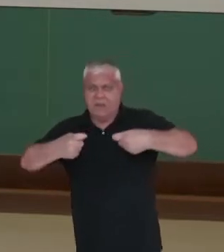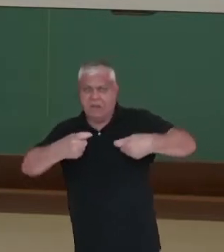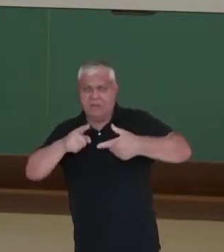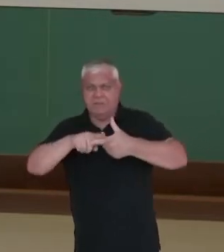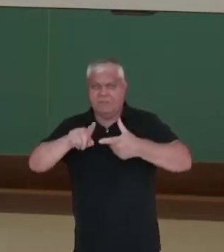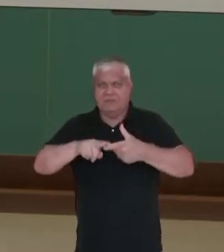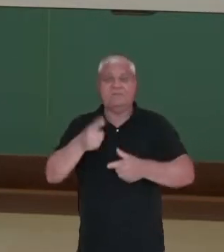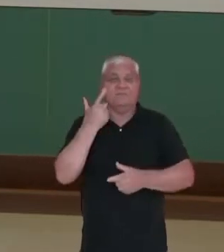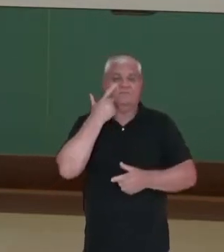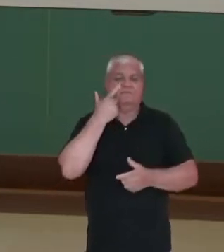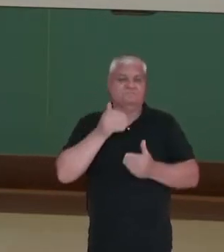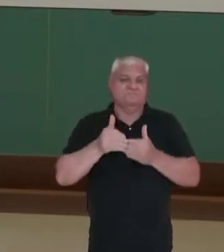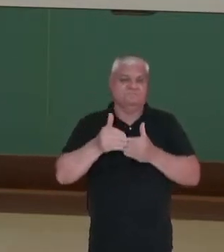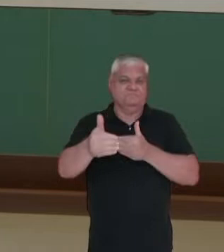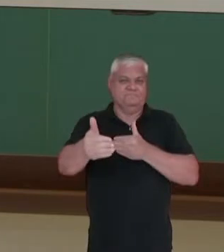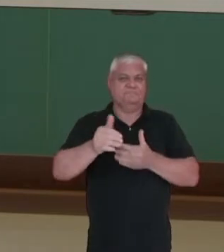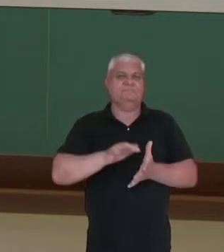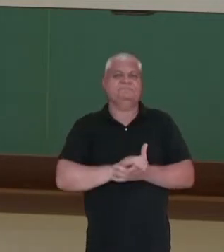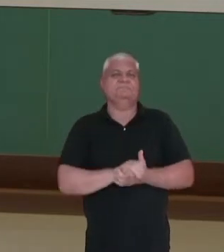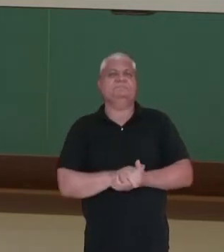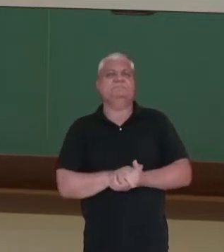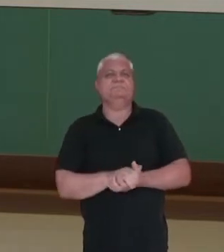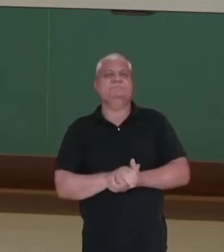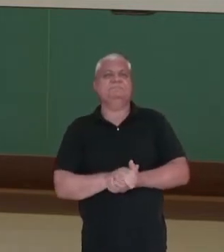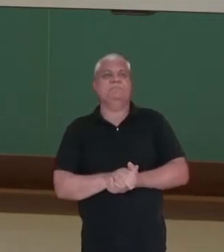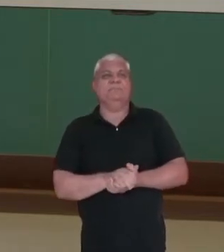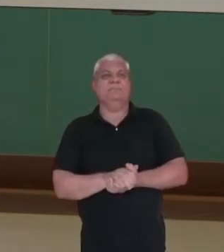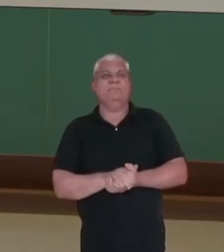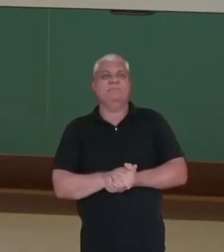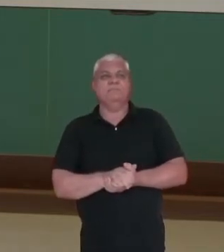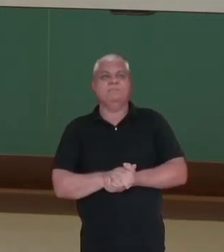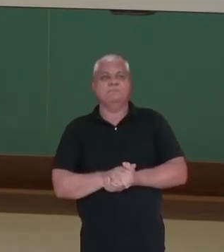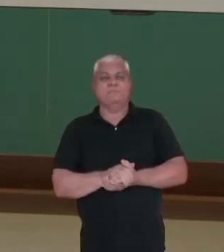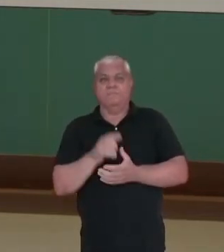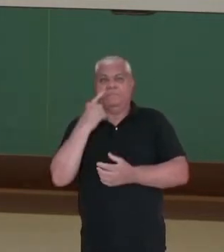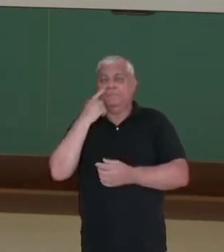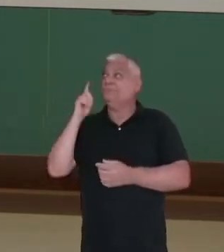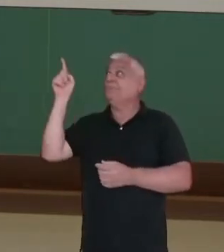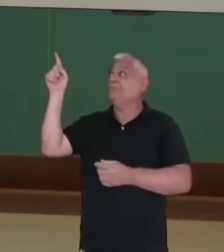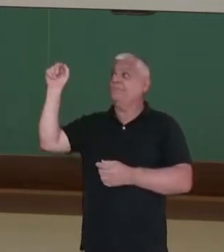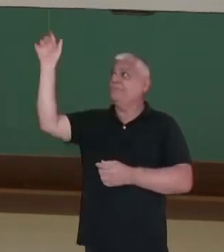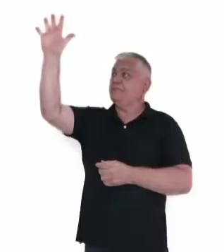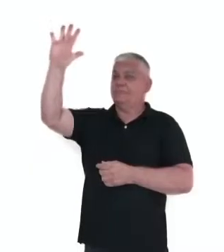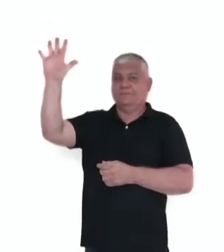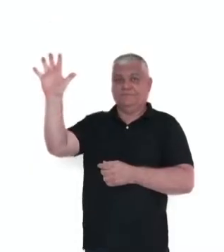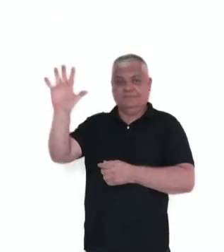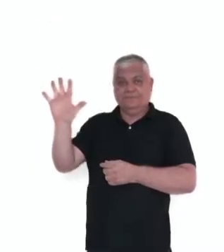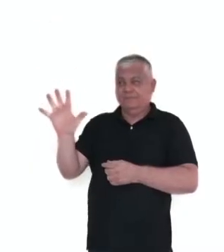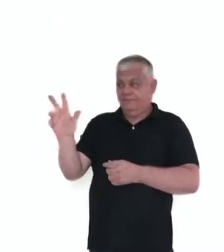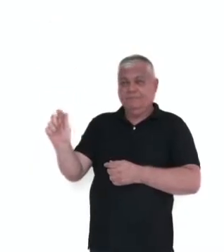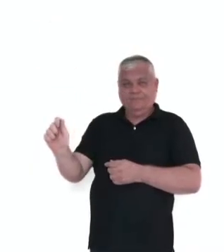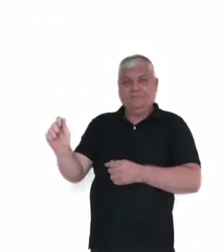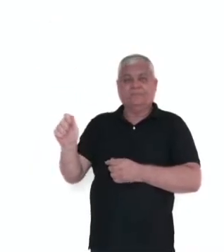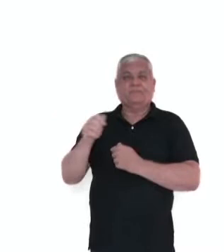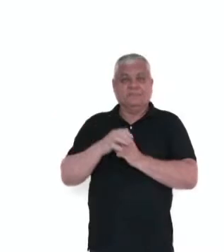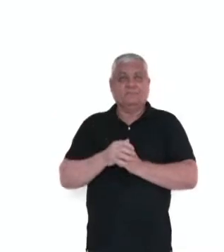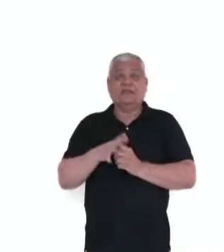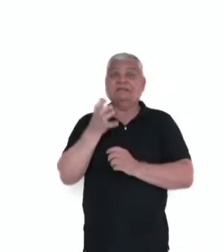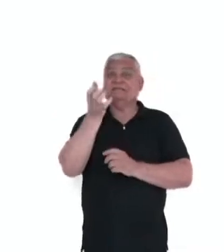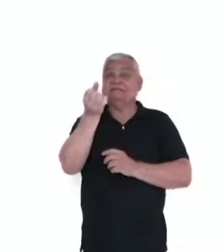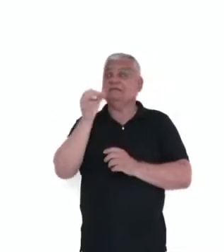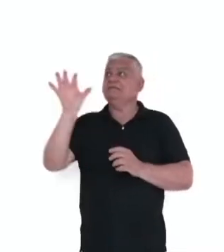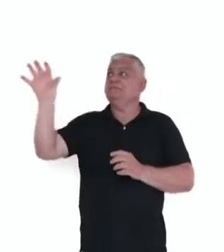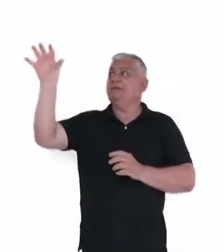acompanhar. Muito bem. Então aqui temos um mapa, né, a localização do continente africano. Então é um dos 6 continentes